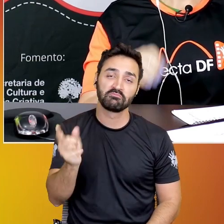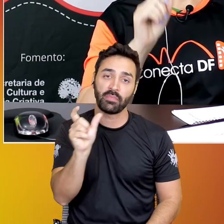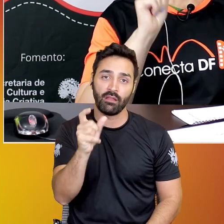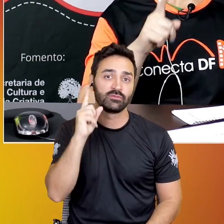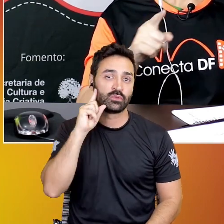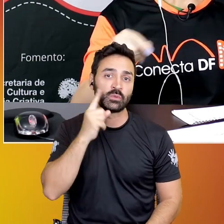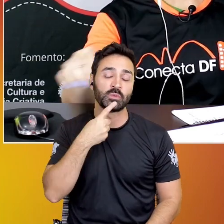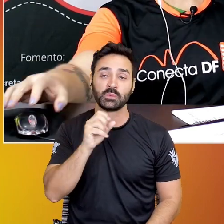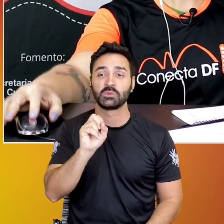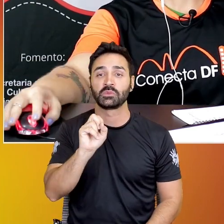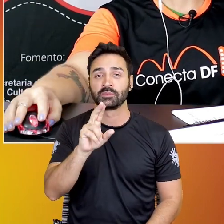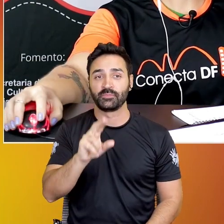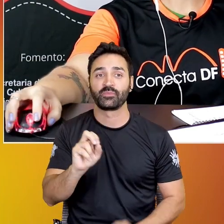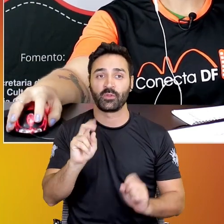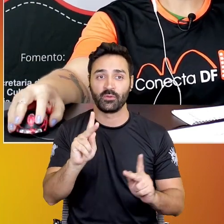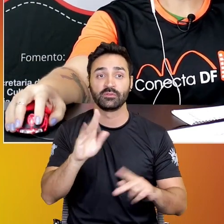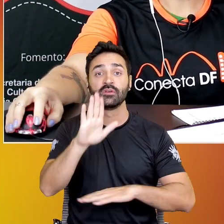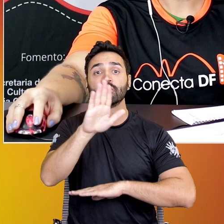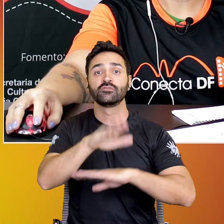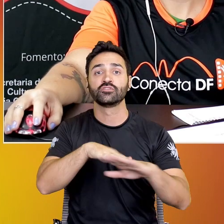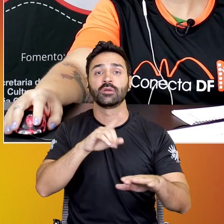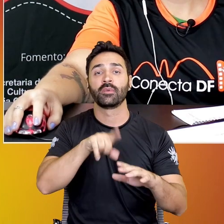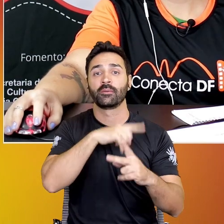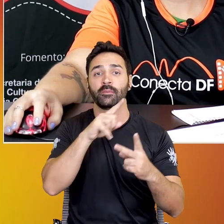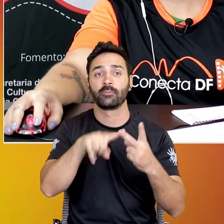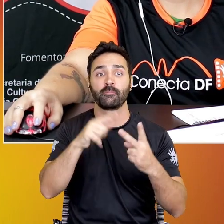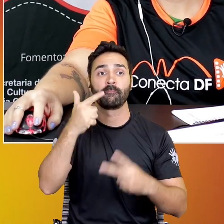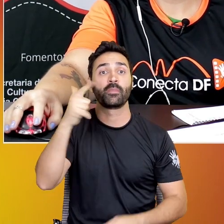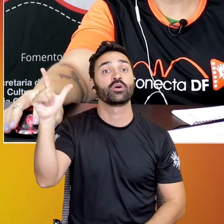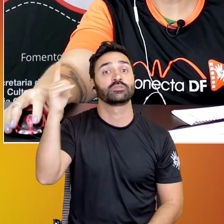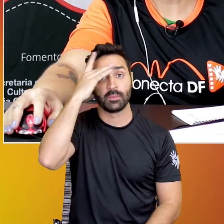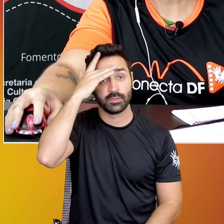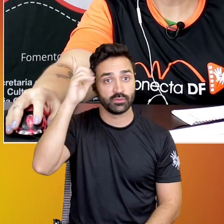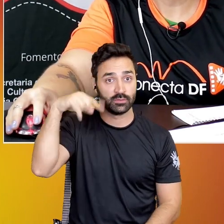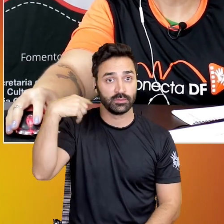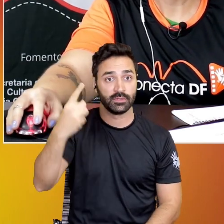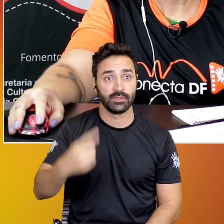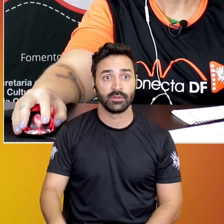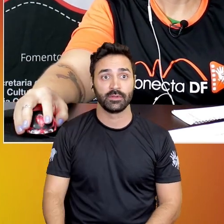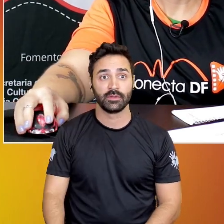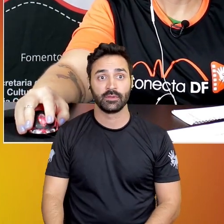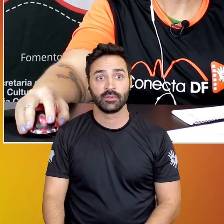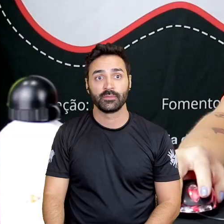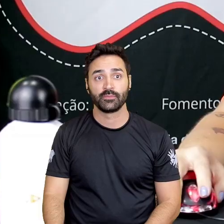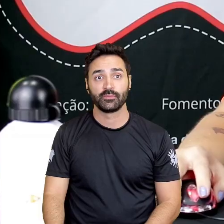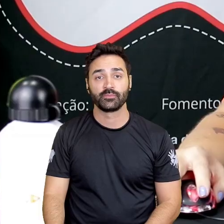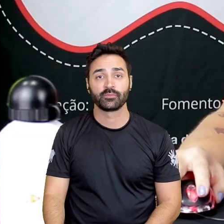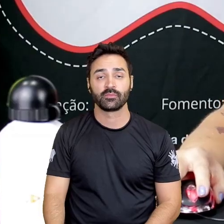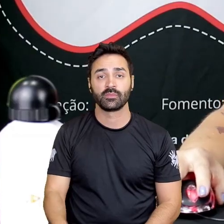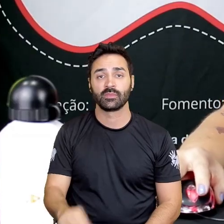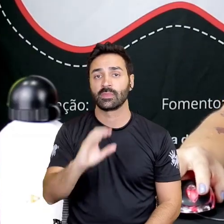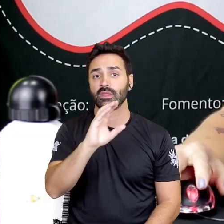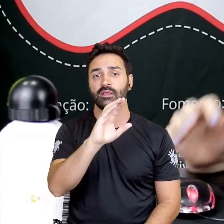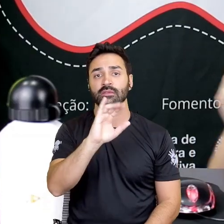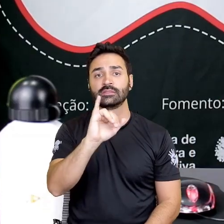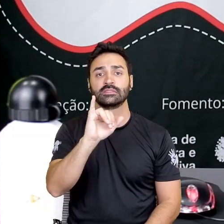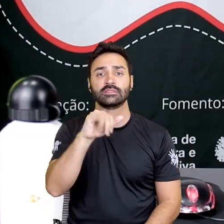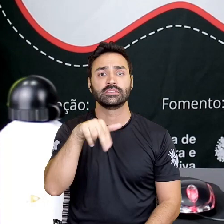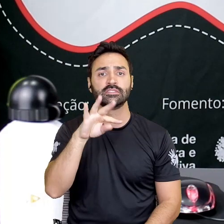Ótimo. Vou chamar a próxima palavra, próxima pessoa, perdão. Cíntia